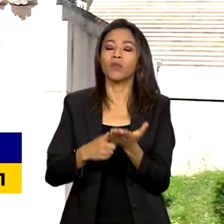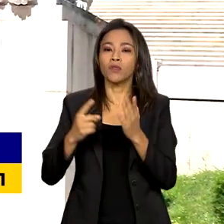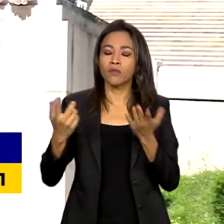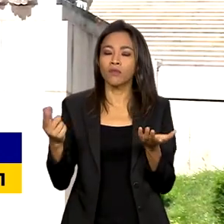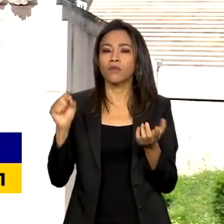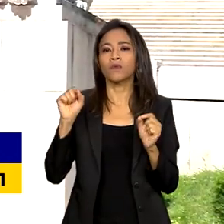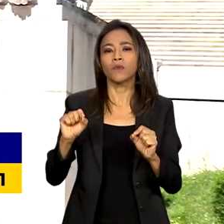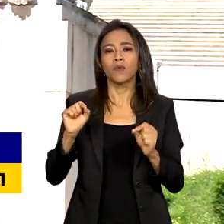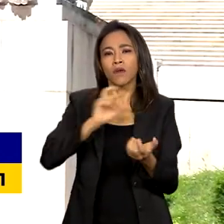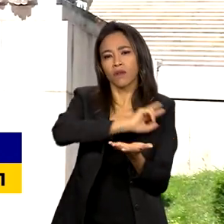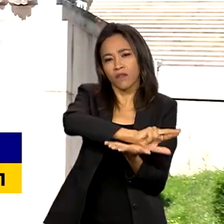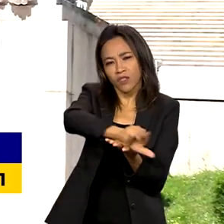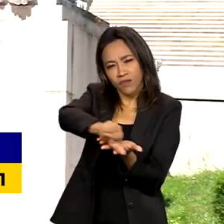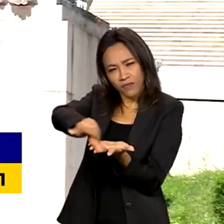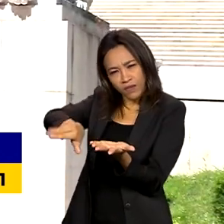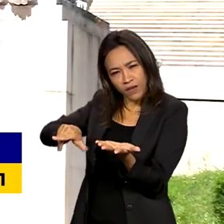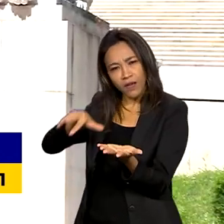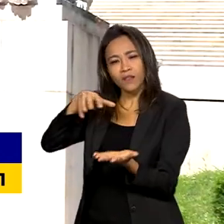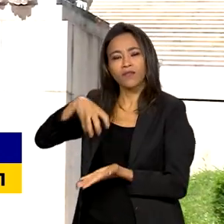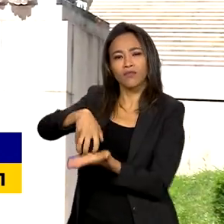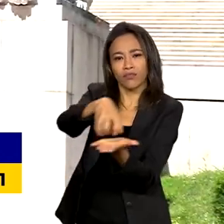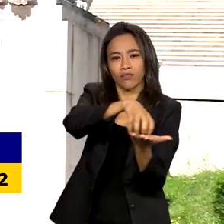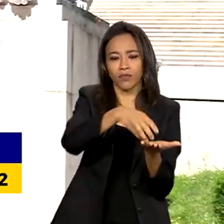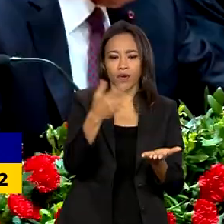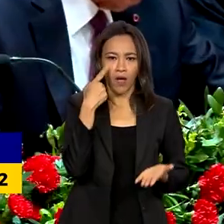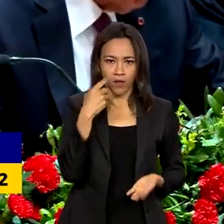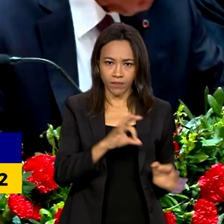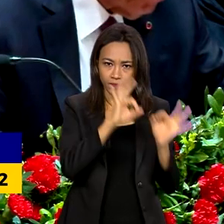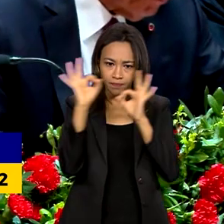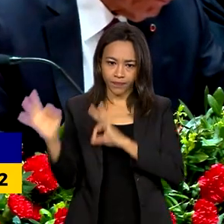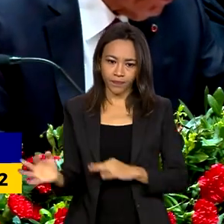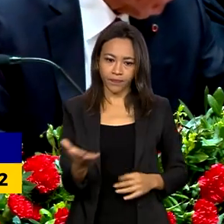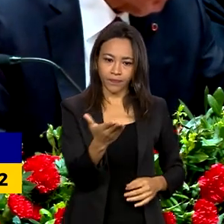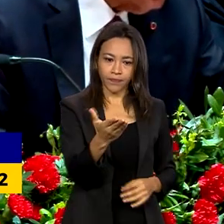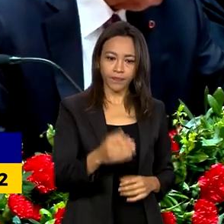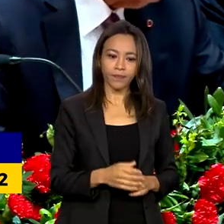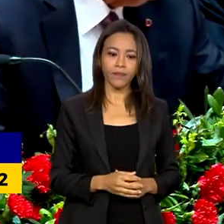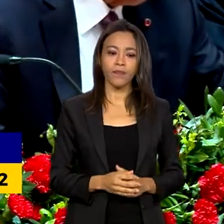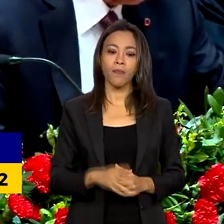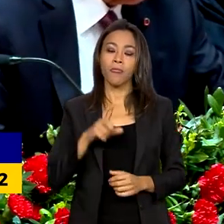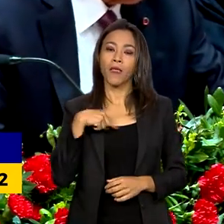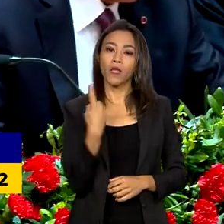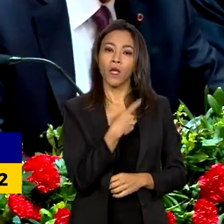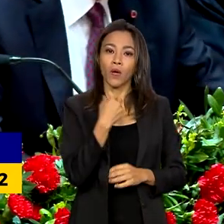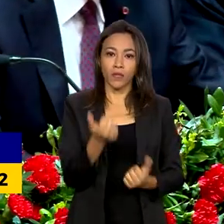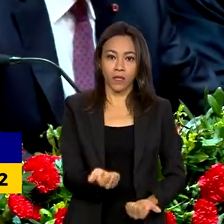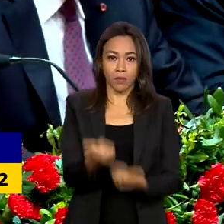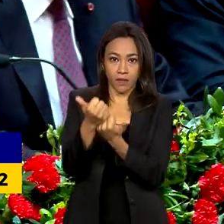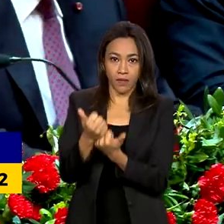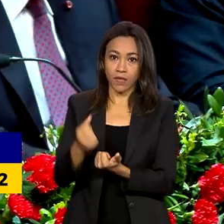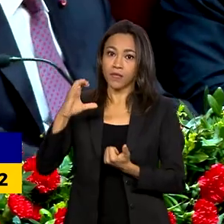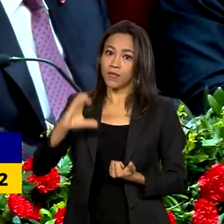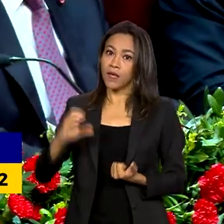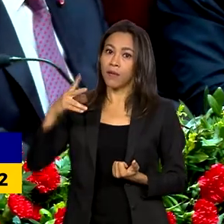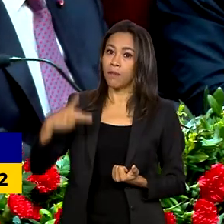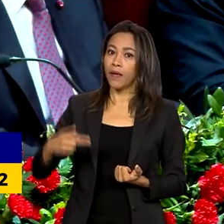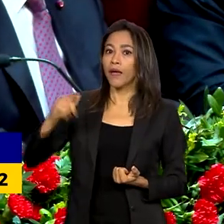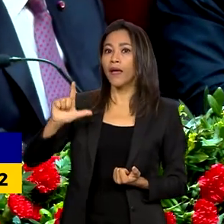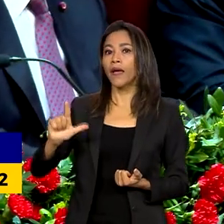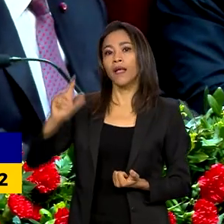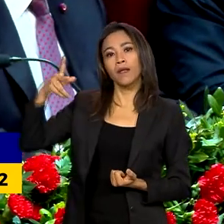instituições multilaterais. Vamos assistir. Apoiamos o ingresso da CPLP como